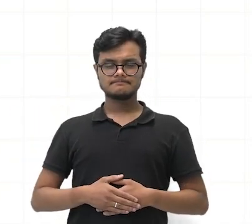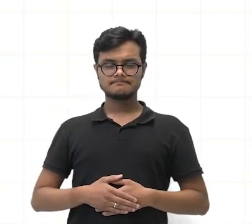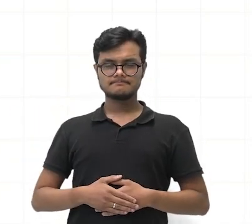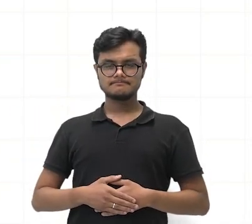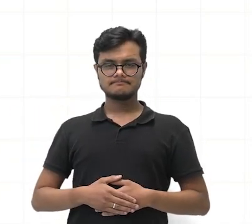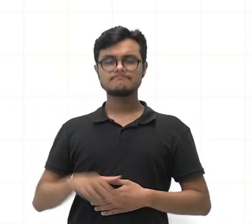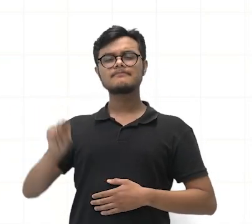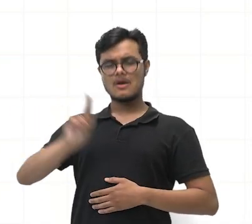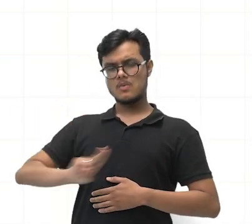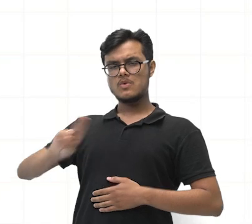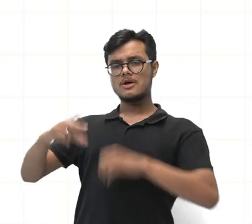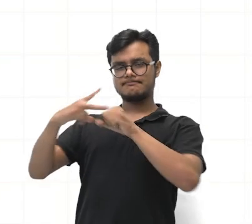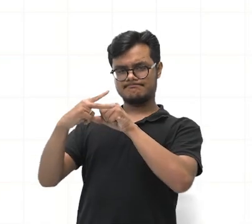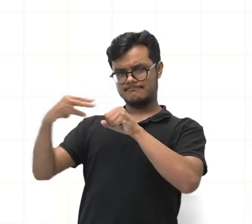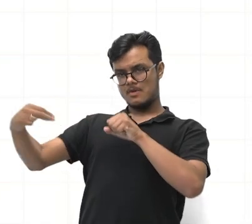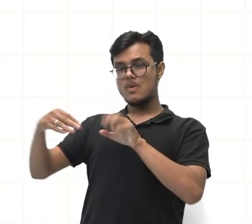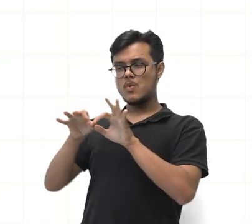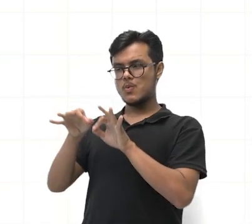unidade, né?